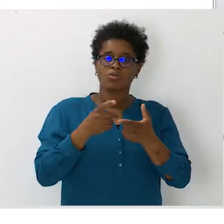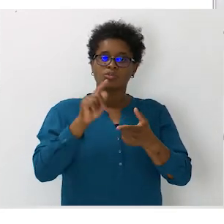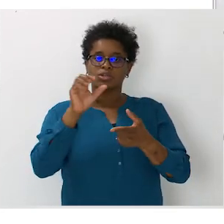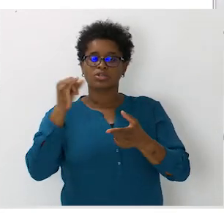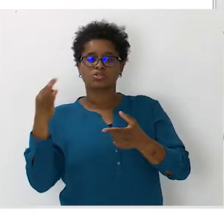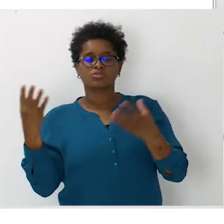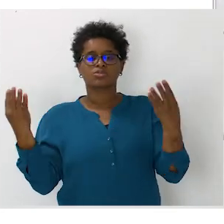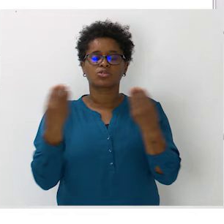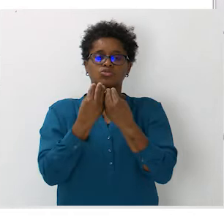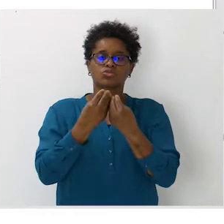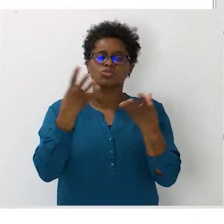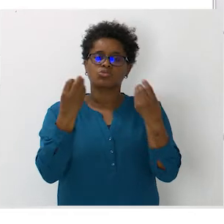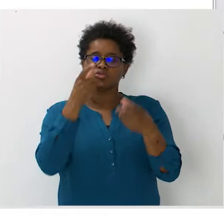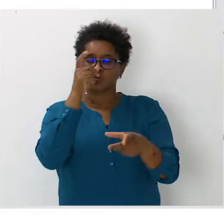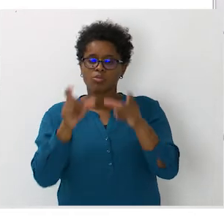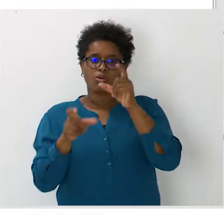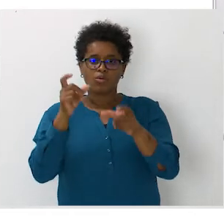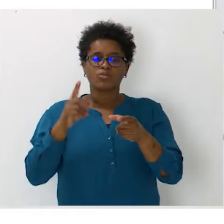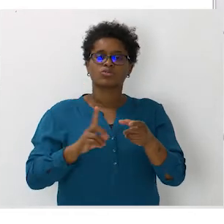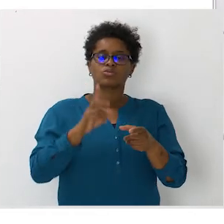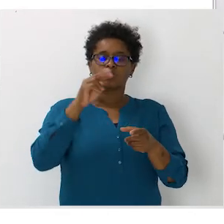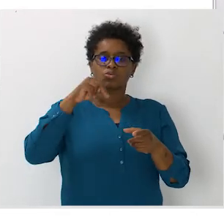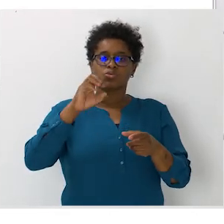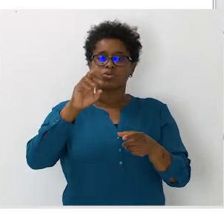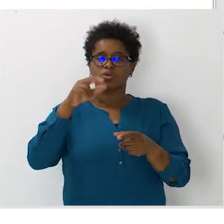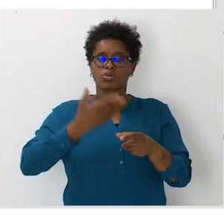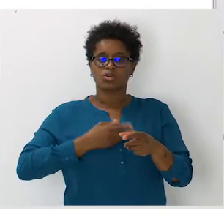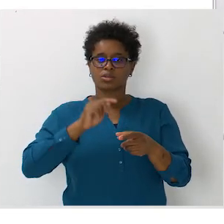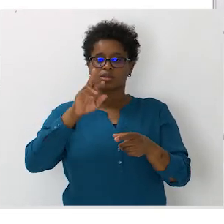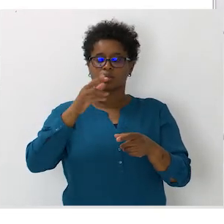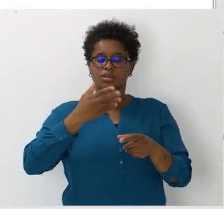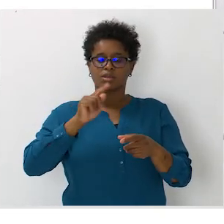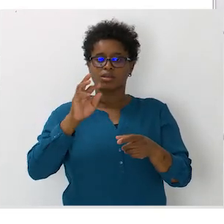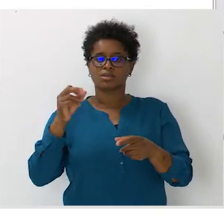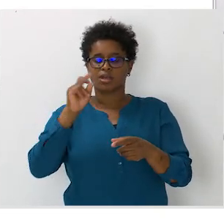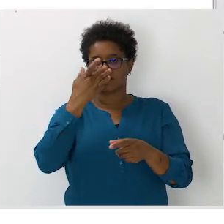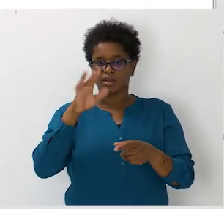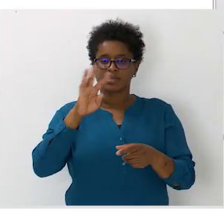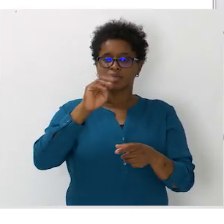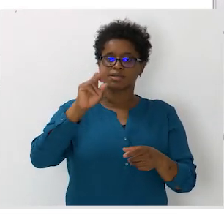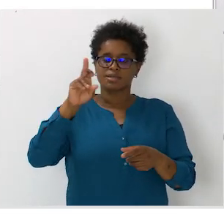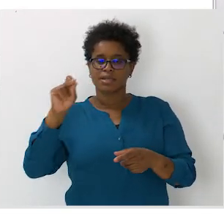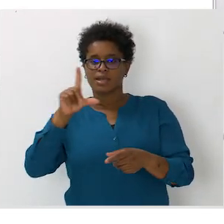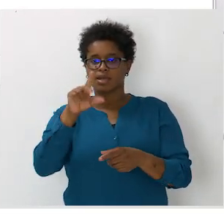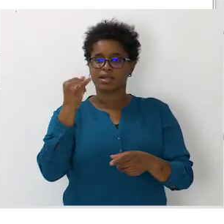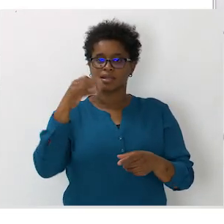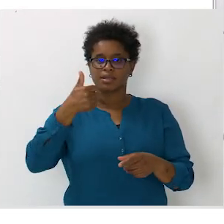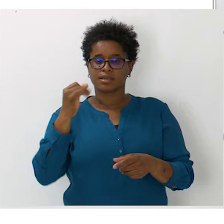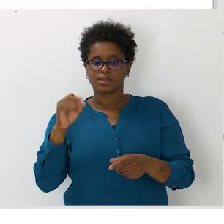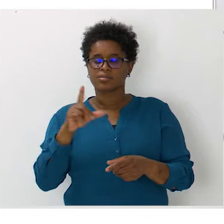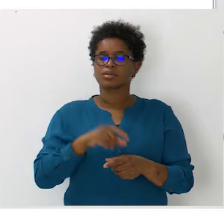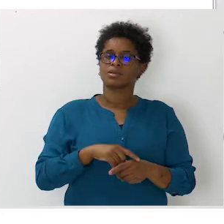fusão de vários povos do Nordeste africano, do Sahara, da Líbia